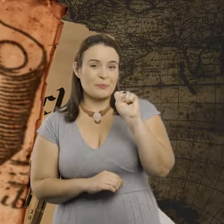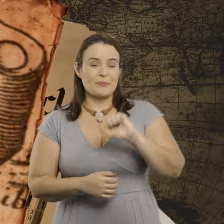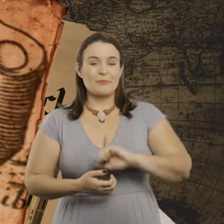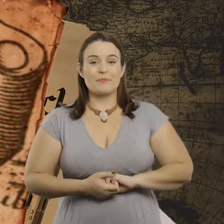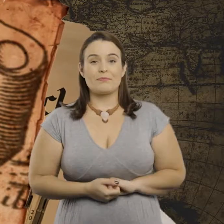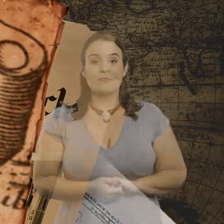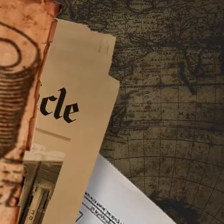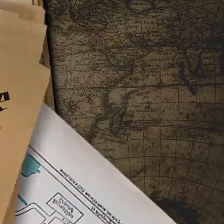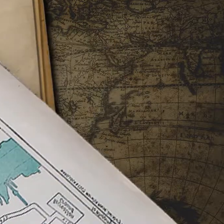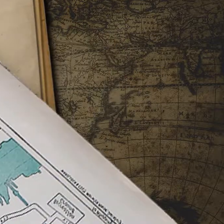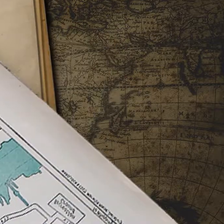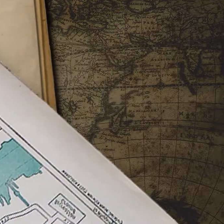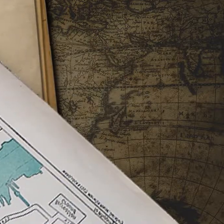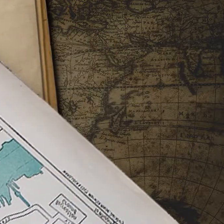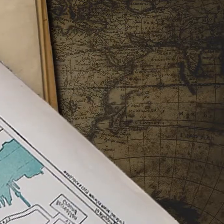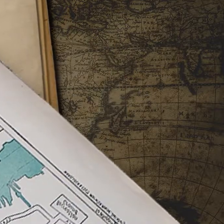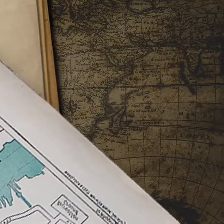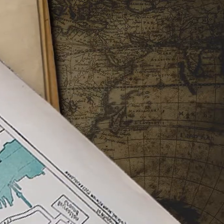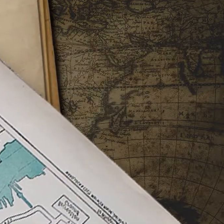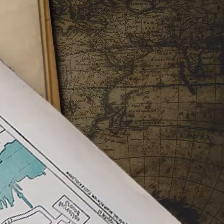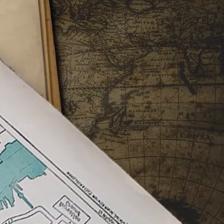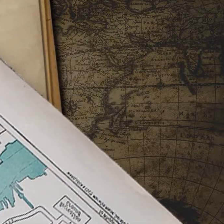Capítulo 8.